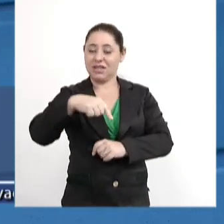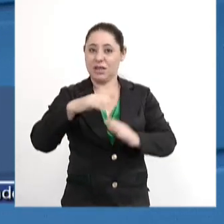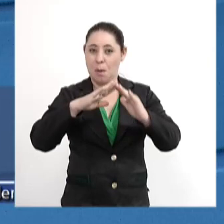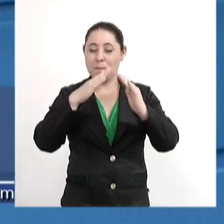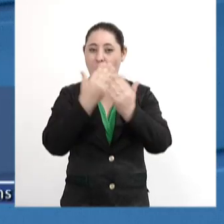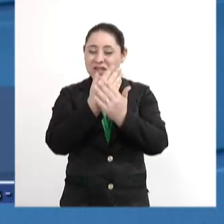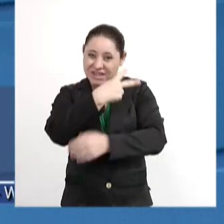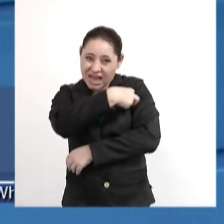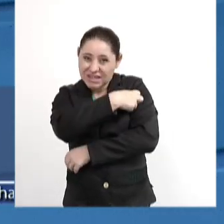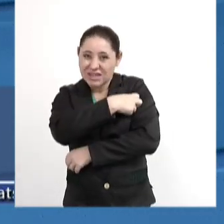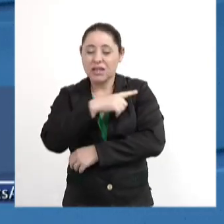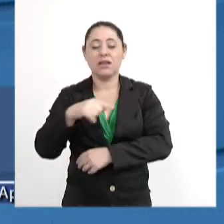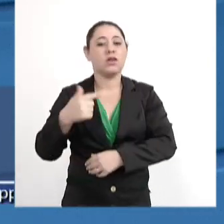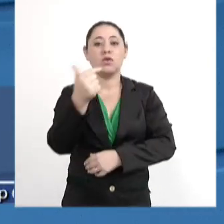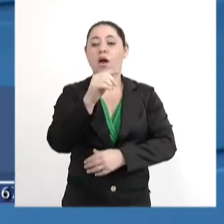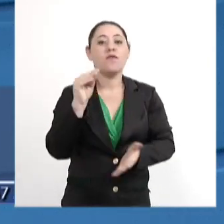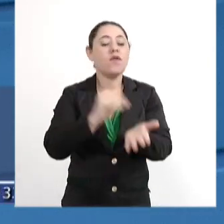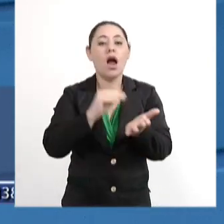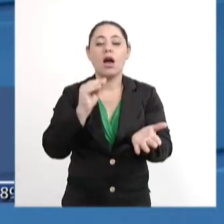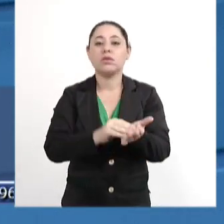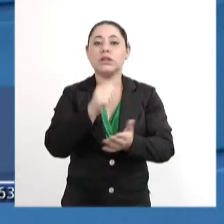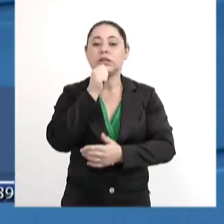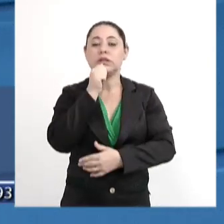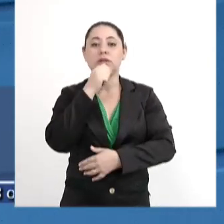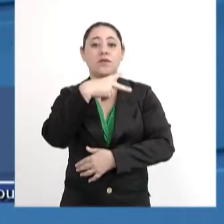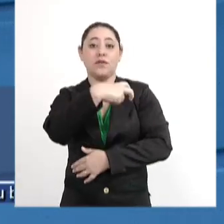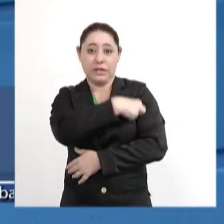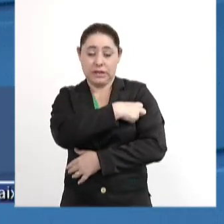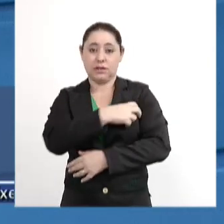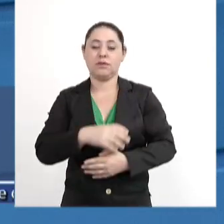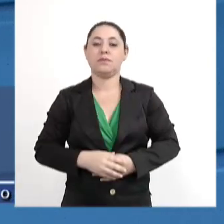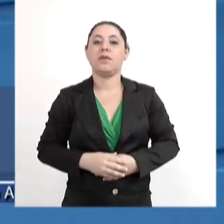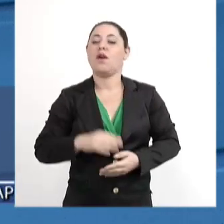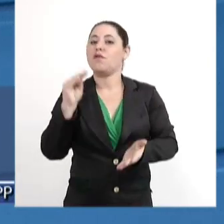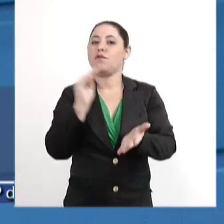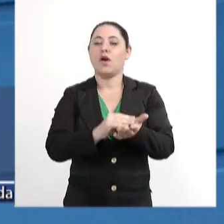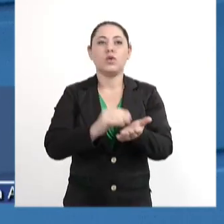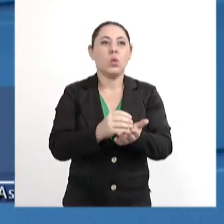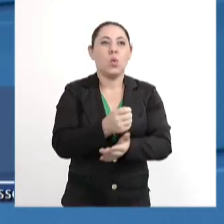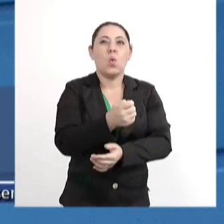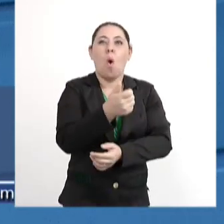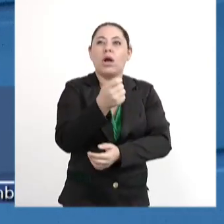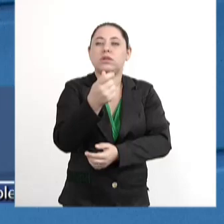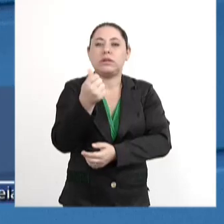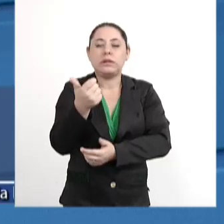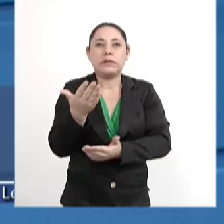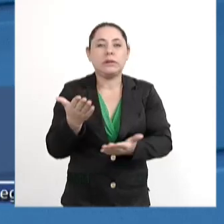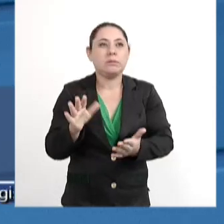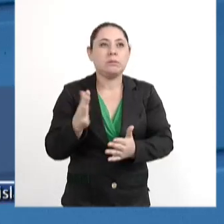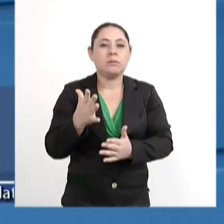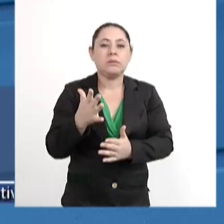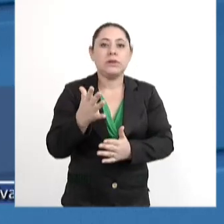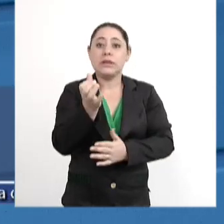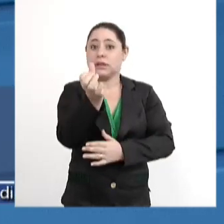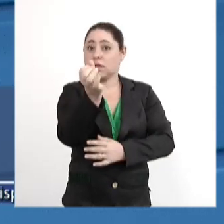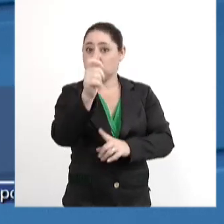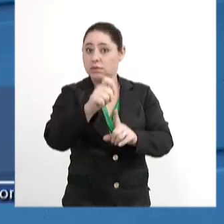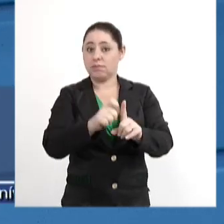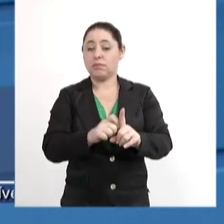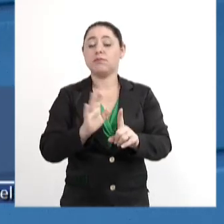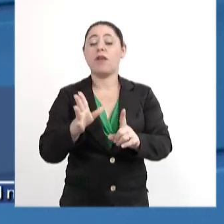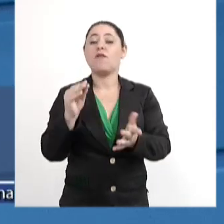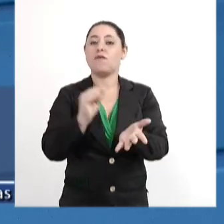ainda sofrem com a falta de abastecimento. A vacina está em falta há quase 6